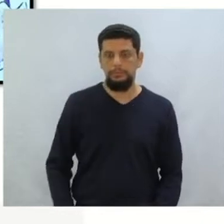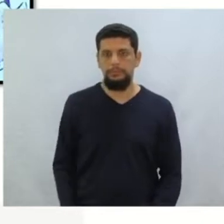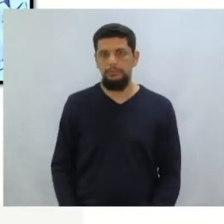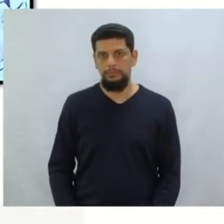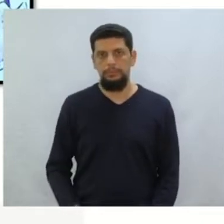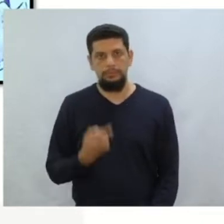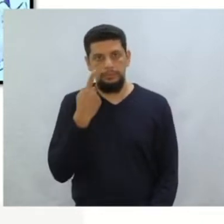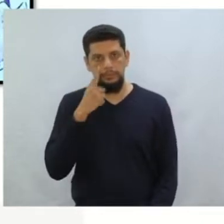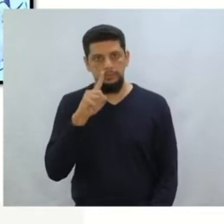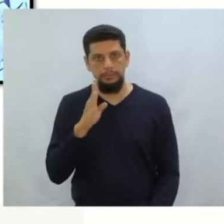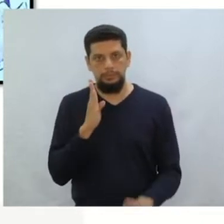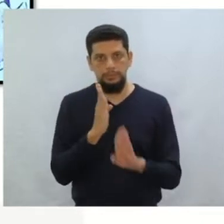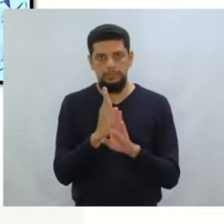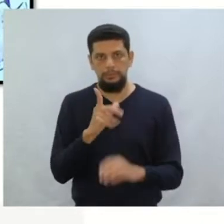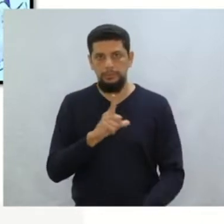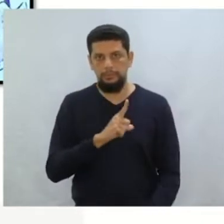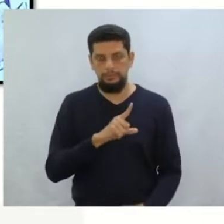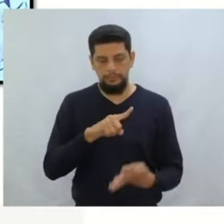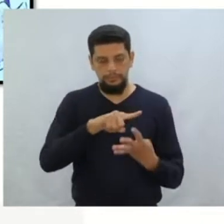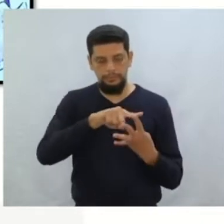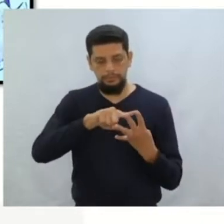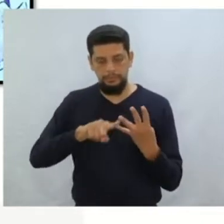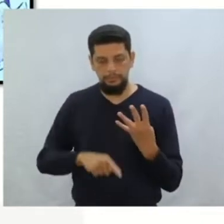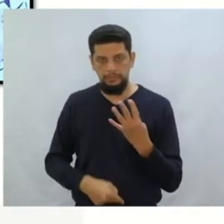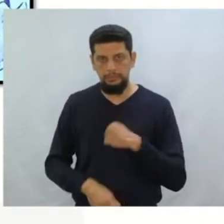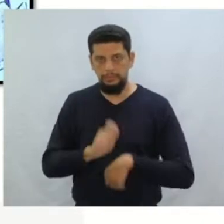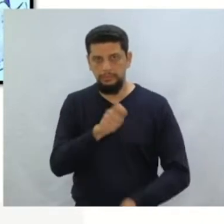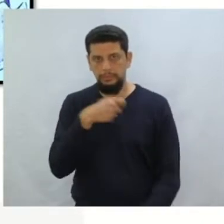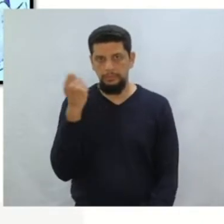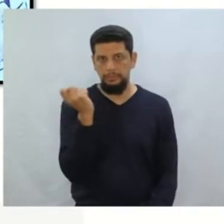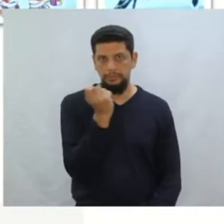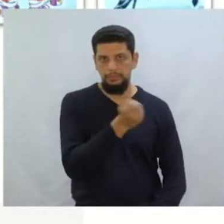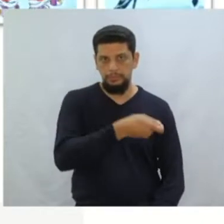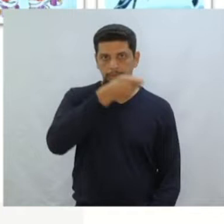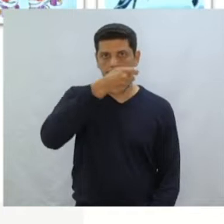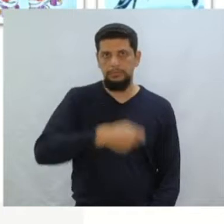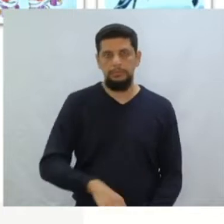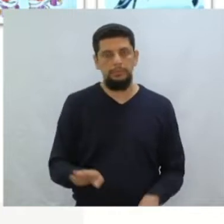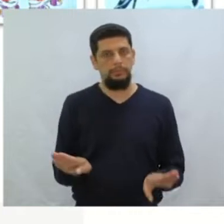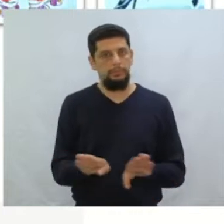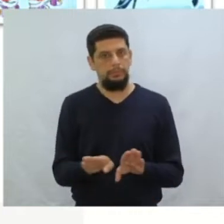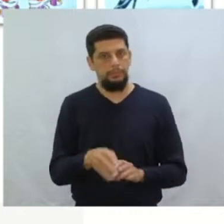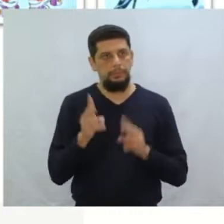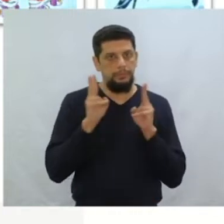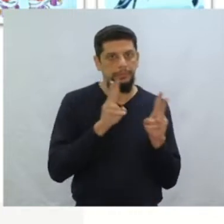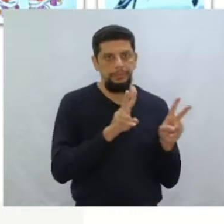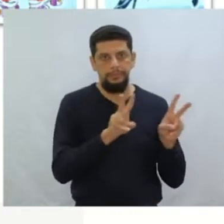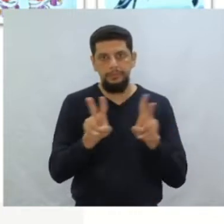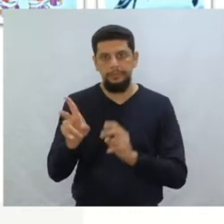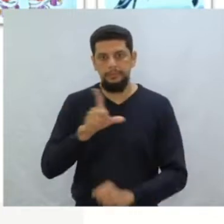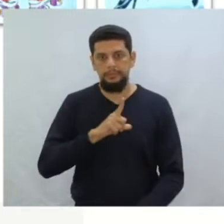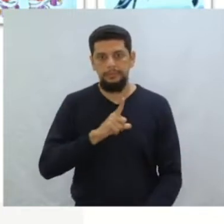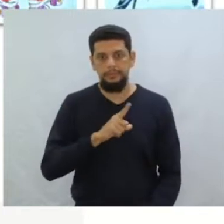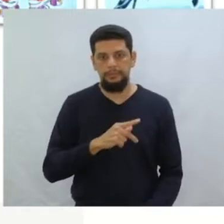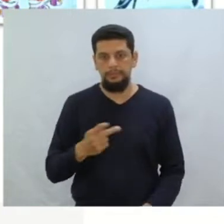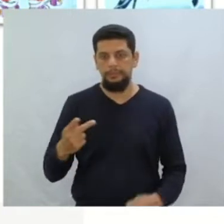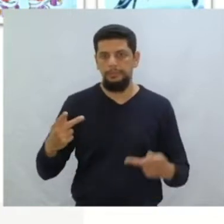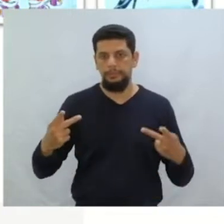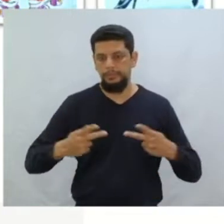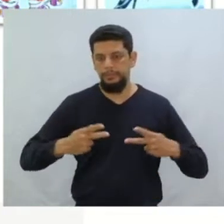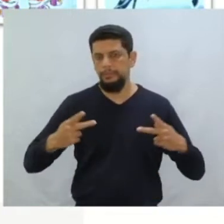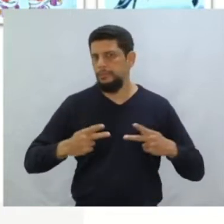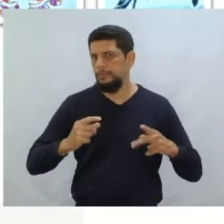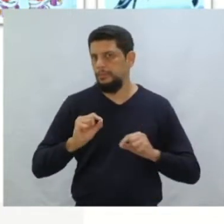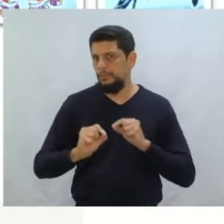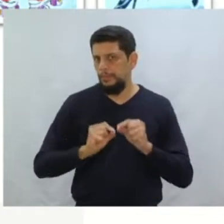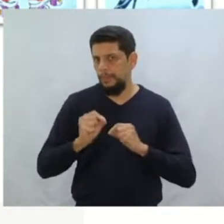1, 2, 3, 4. Então, contamos lá e descobrimos que havia 4 fadas, né? Nós também vimos que havia muitos